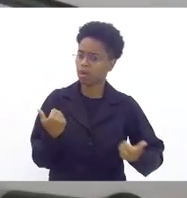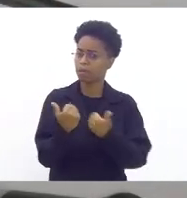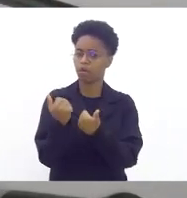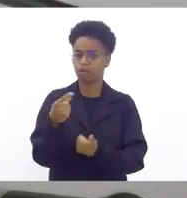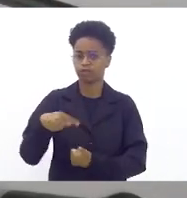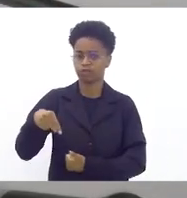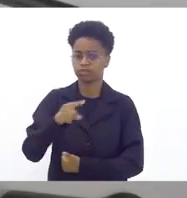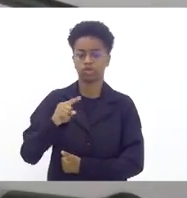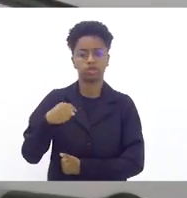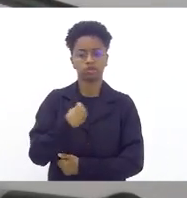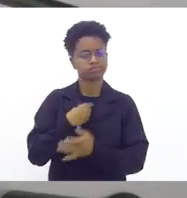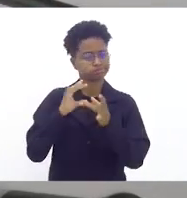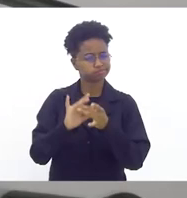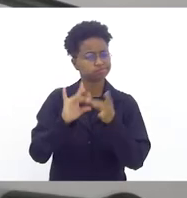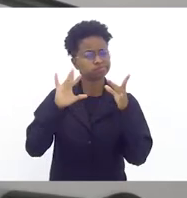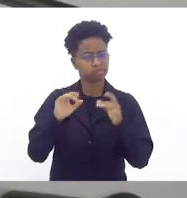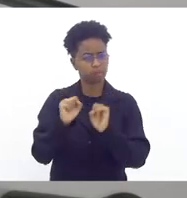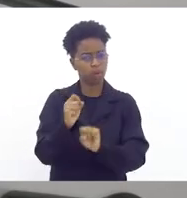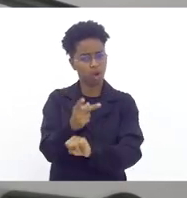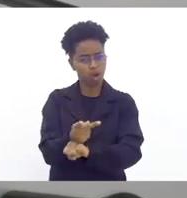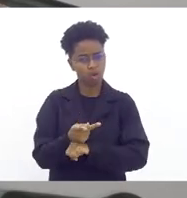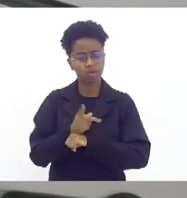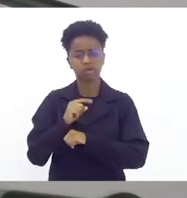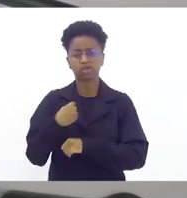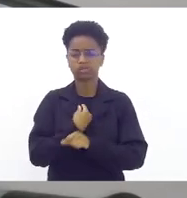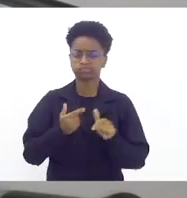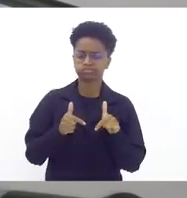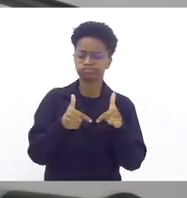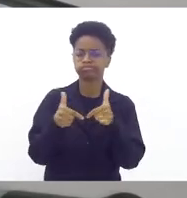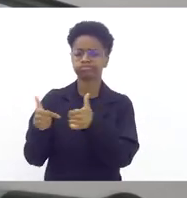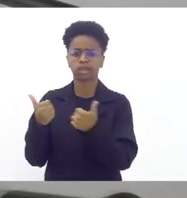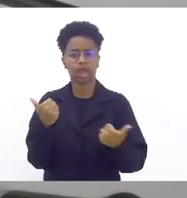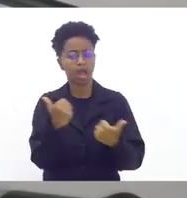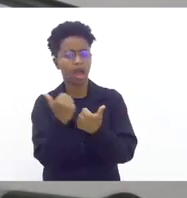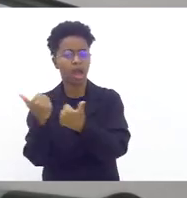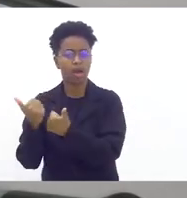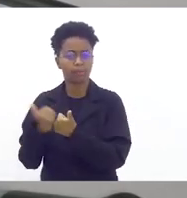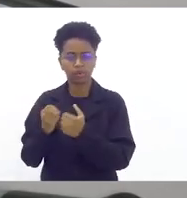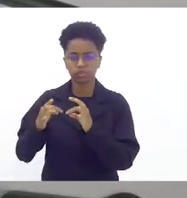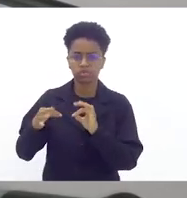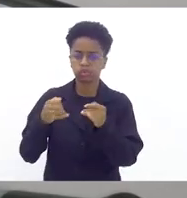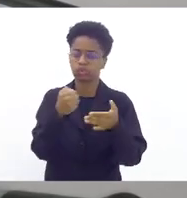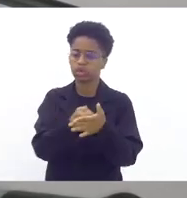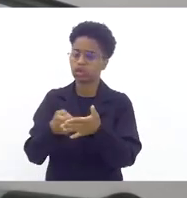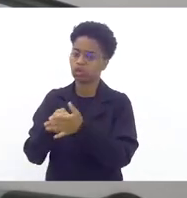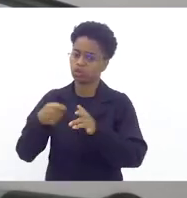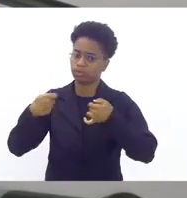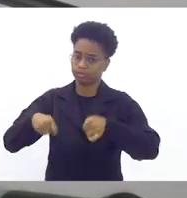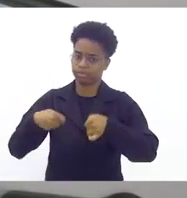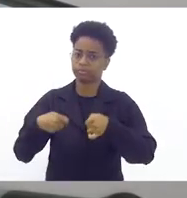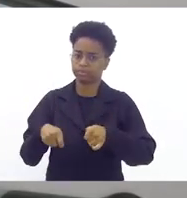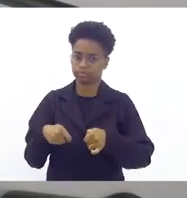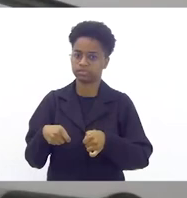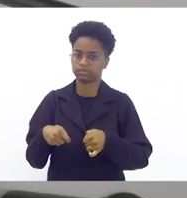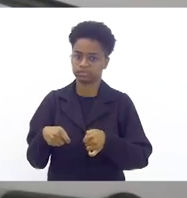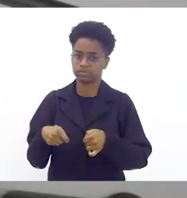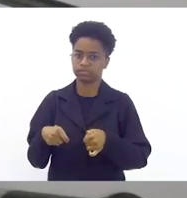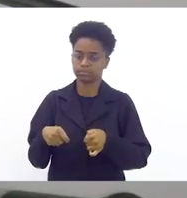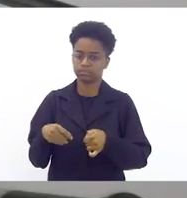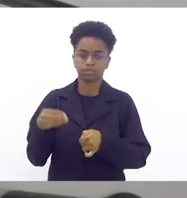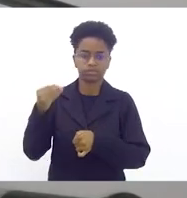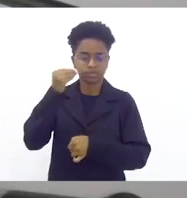mandatos estão à disposição para essas e outras lutas que são necessárias para a